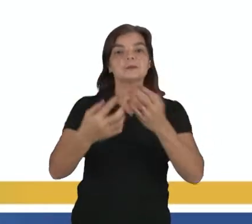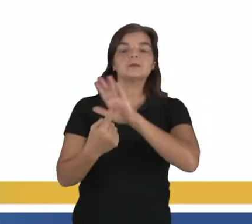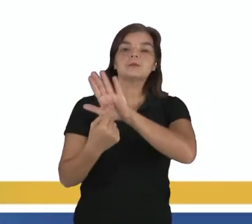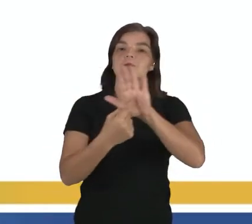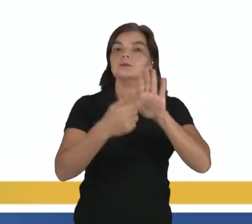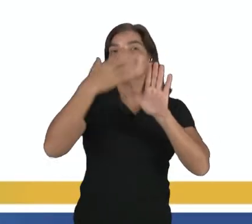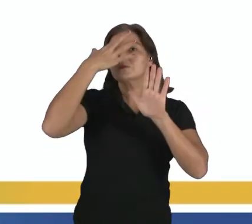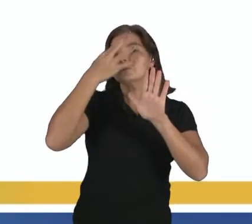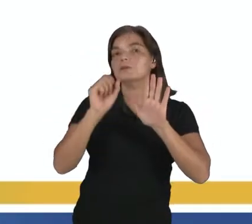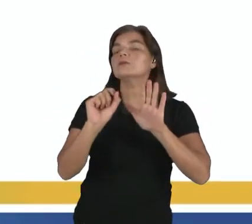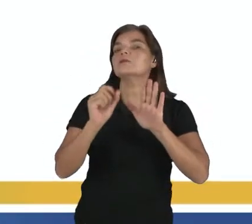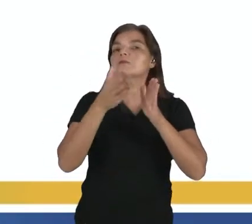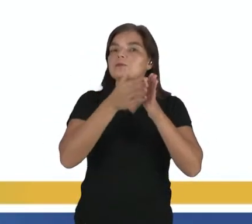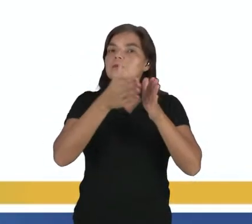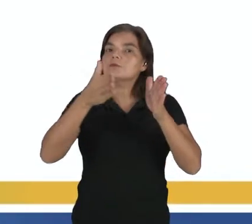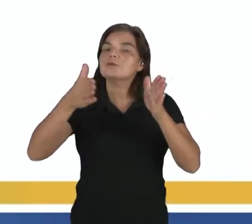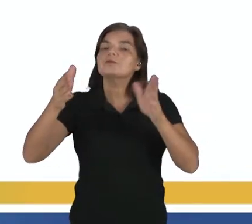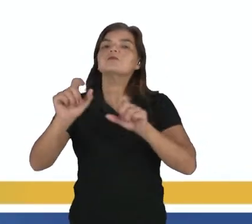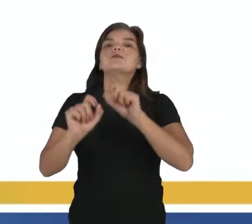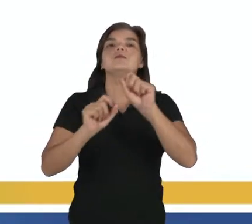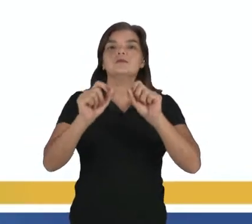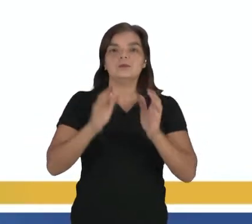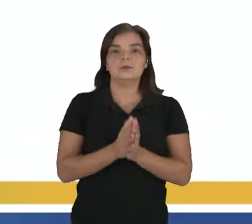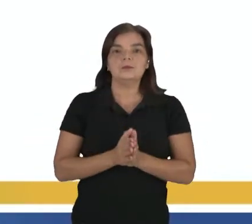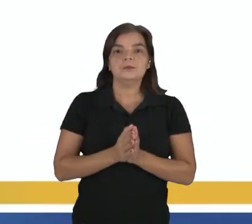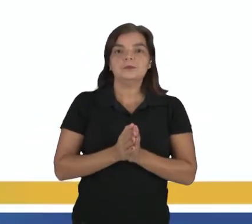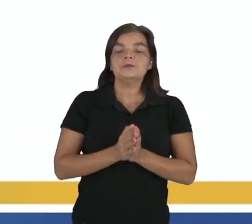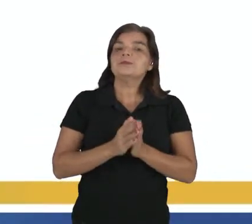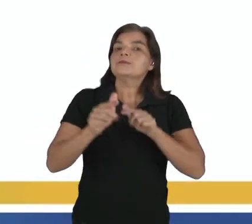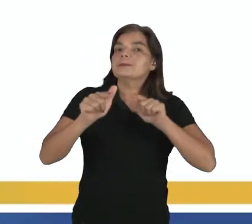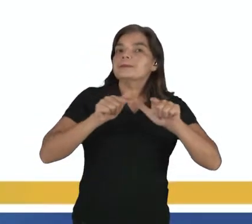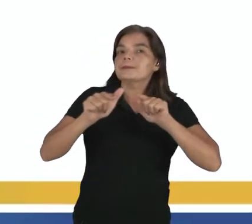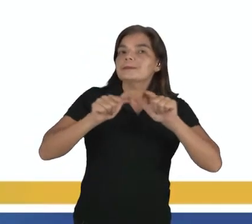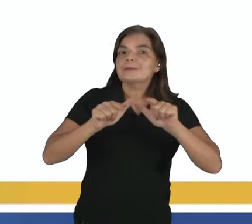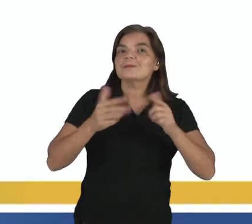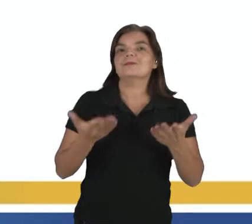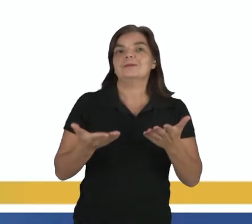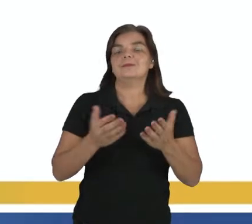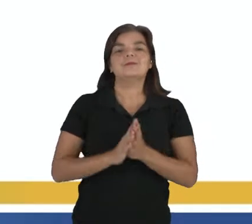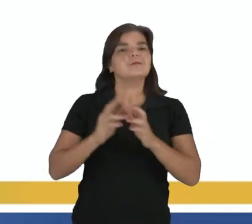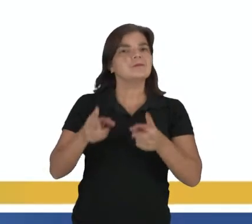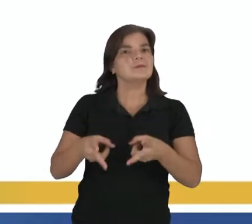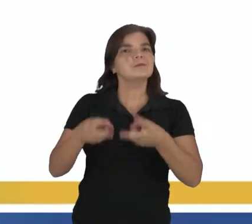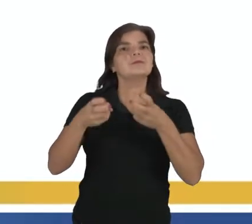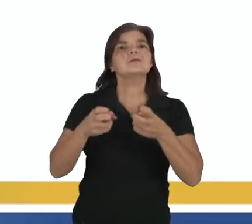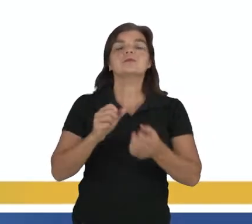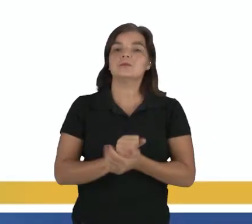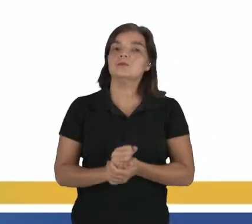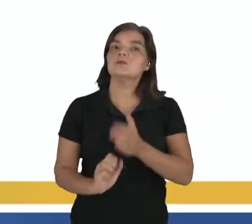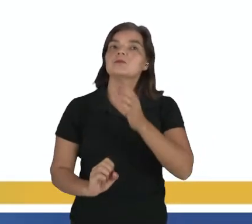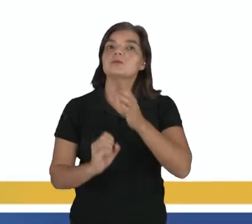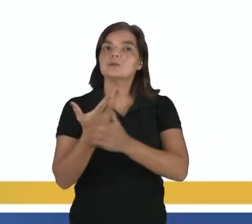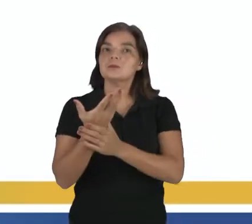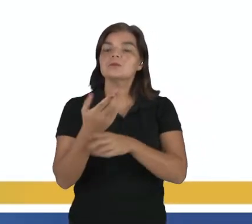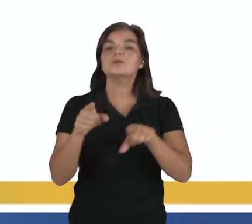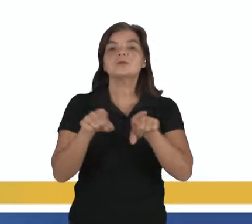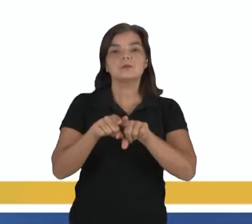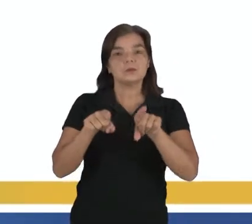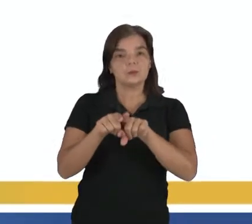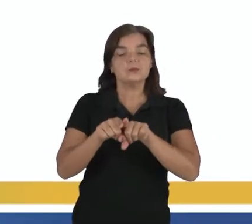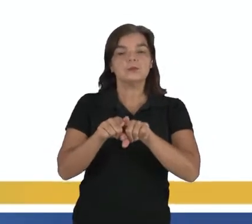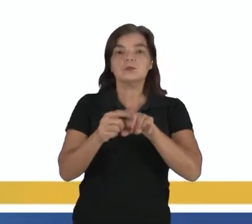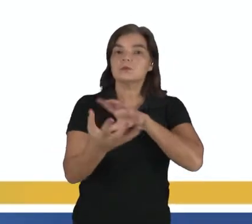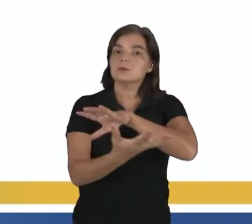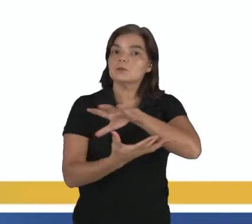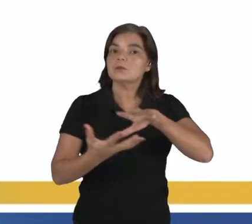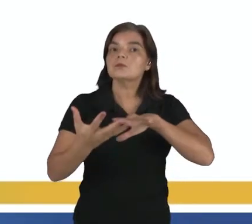mostra justamente o processo de divisão do trabalho. Então percebam, ocorreu através